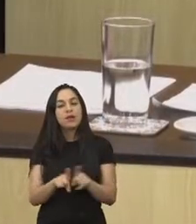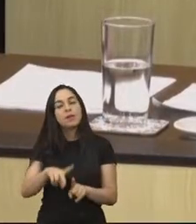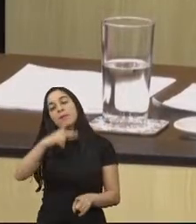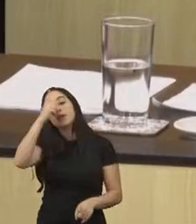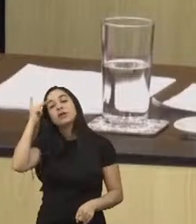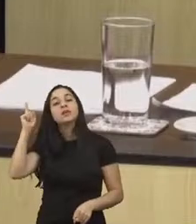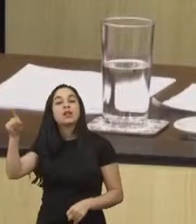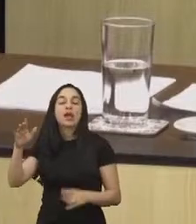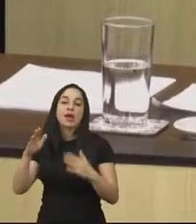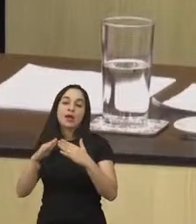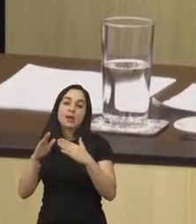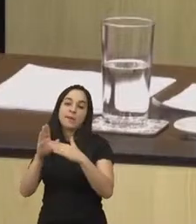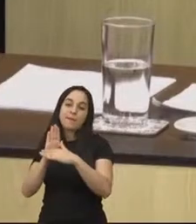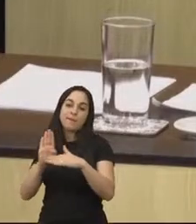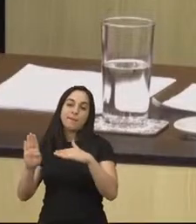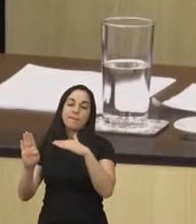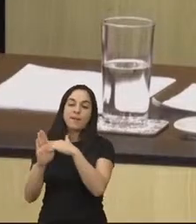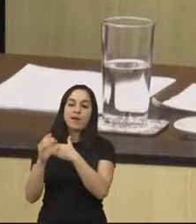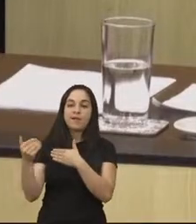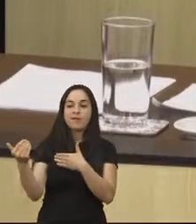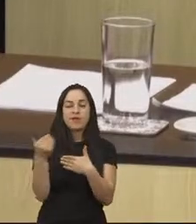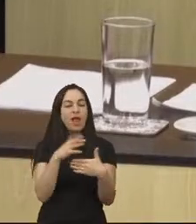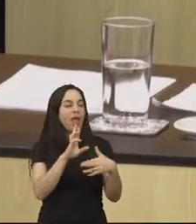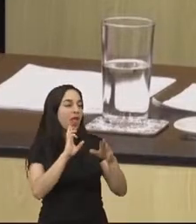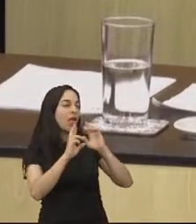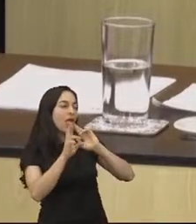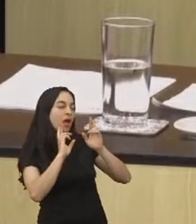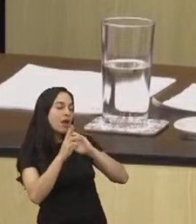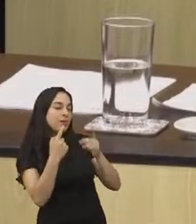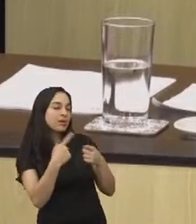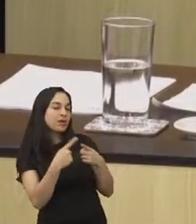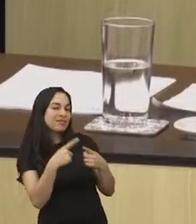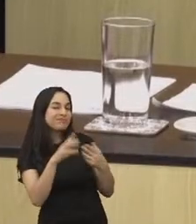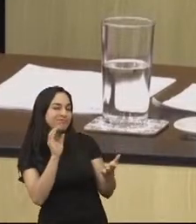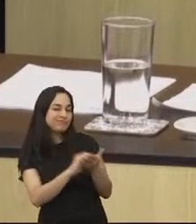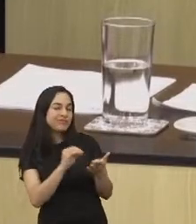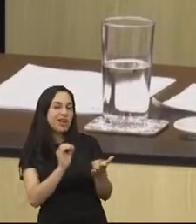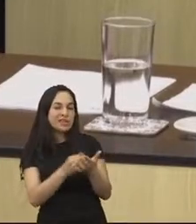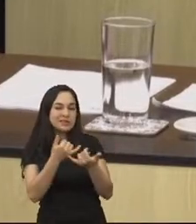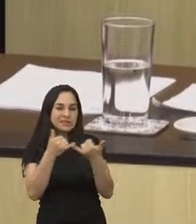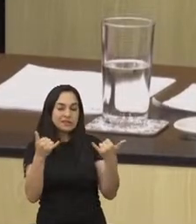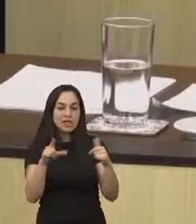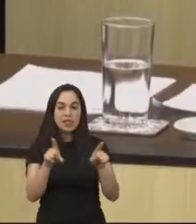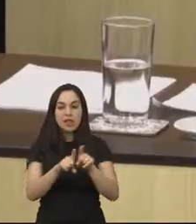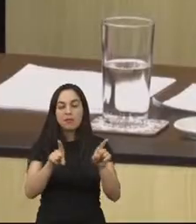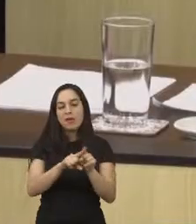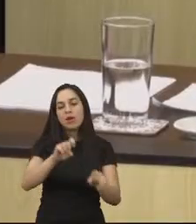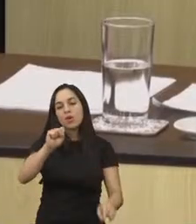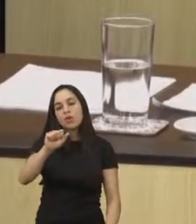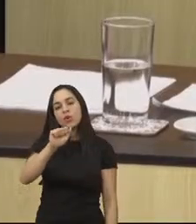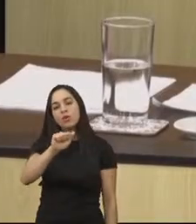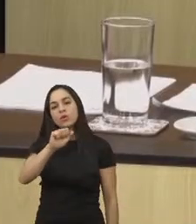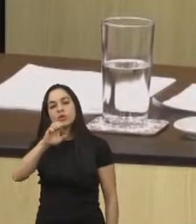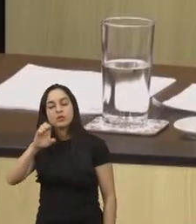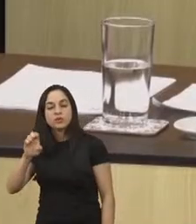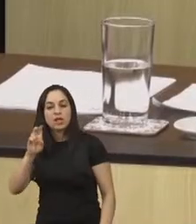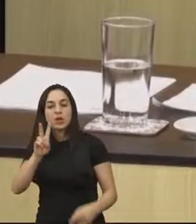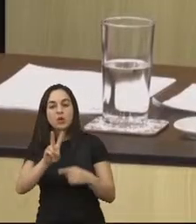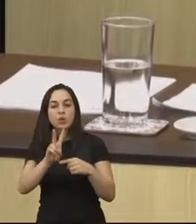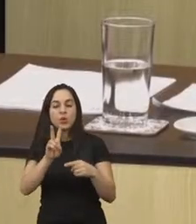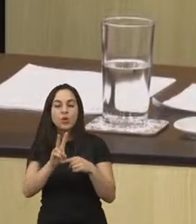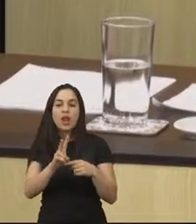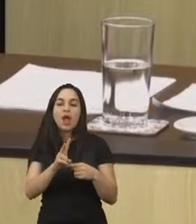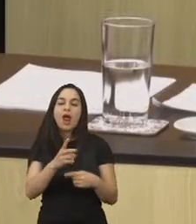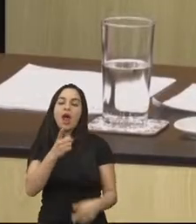procuraram relatando problemas com quedas de energia, o SAAI, Serviço Autônomo de Água e Esgoto de Jacareí,